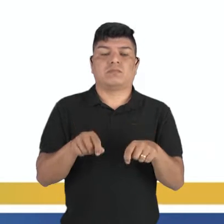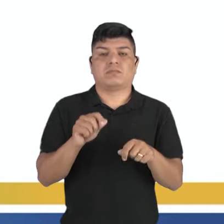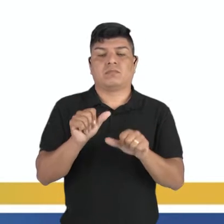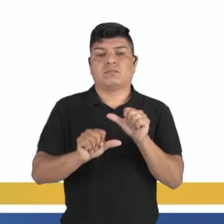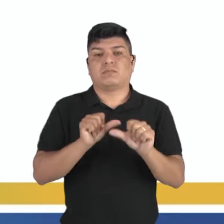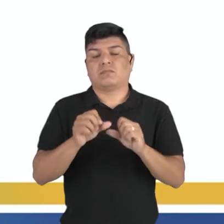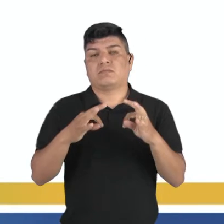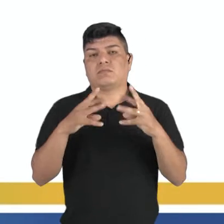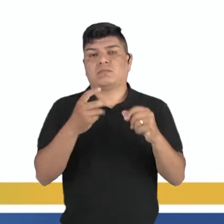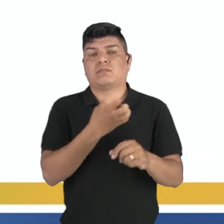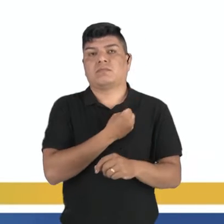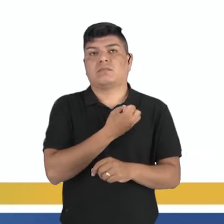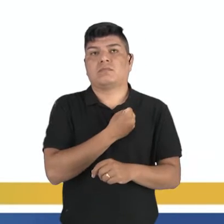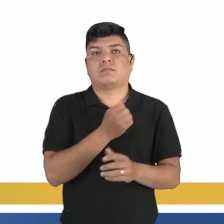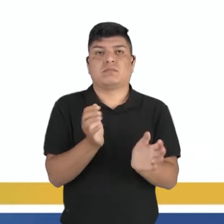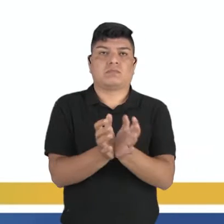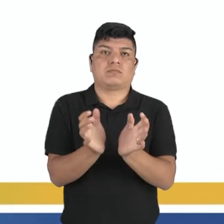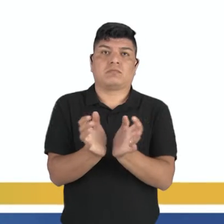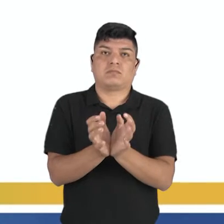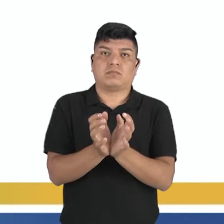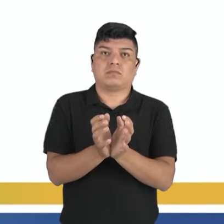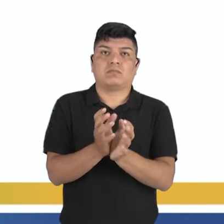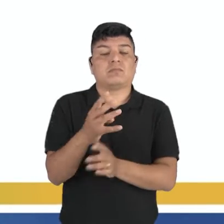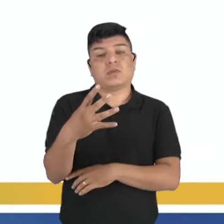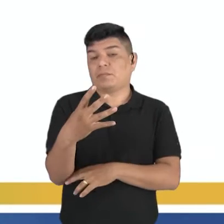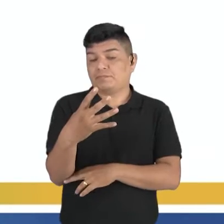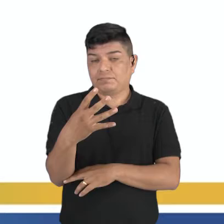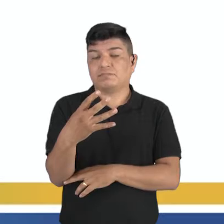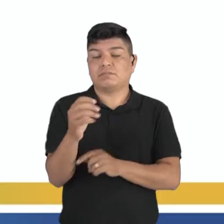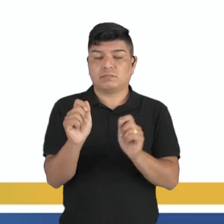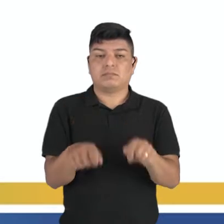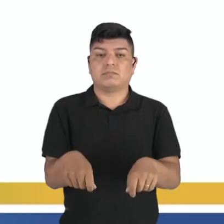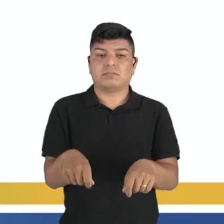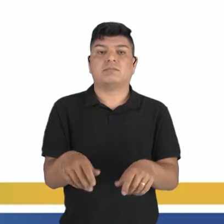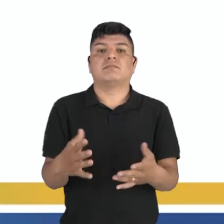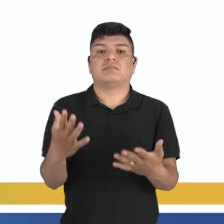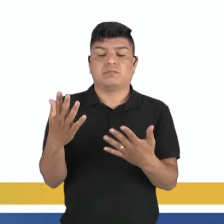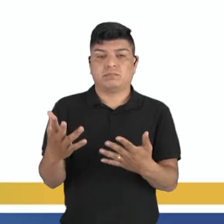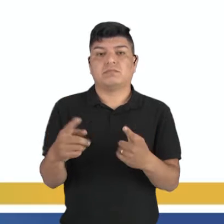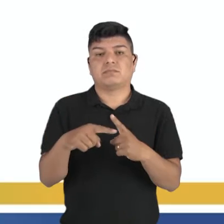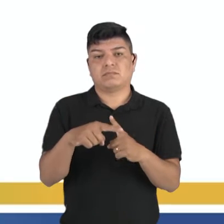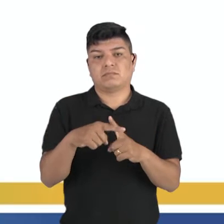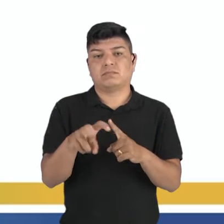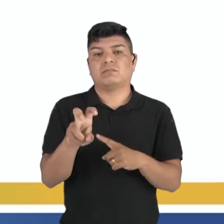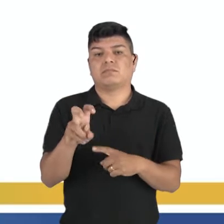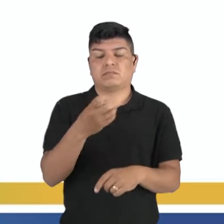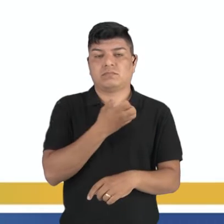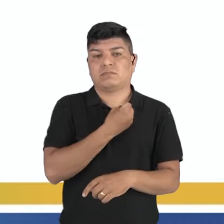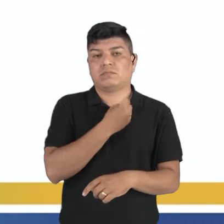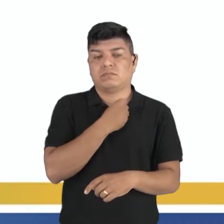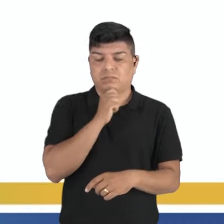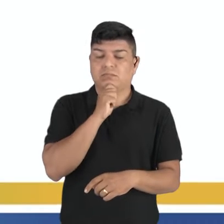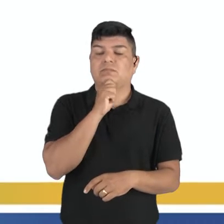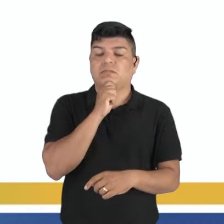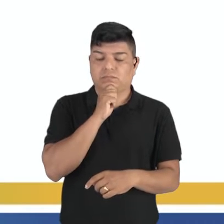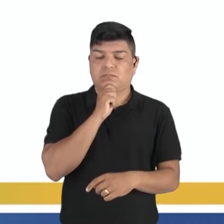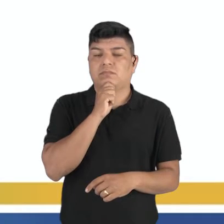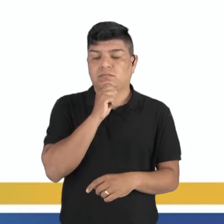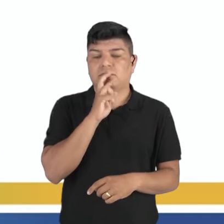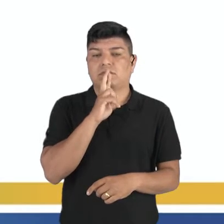poderíamos trocar todos os números do conjunto por 4, e mesmo assim a soma dos 5 números